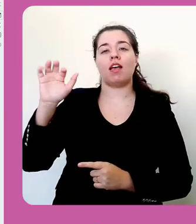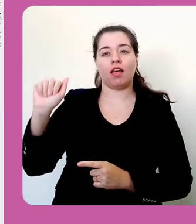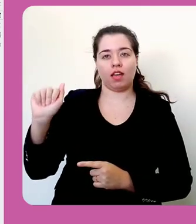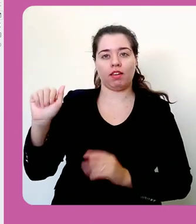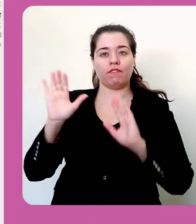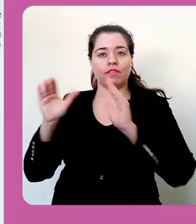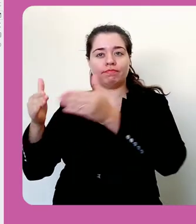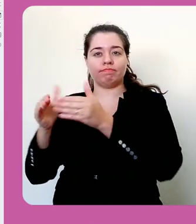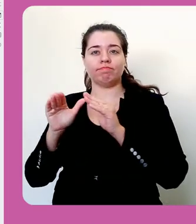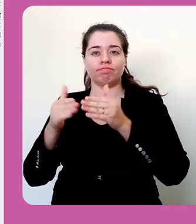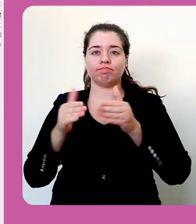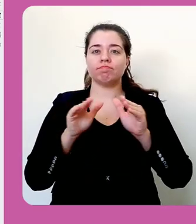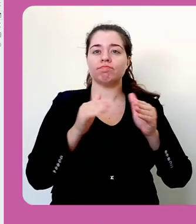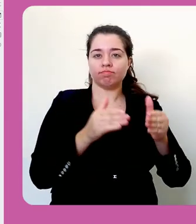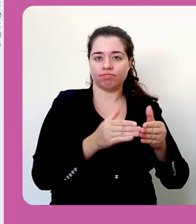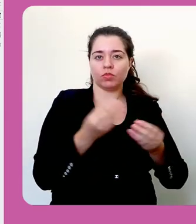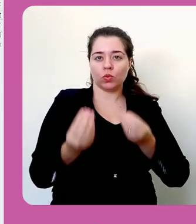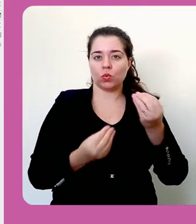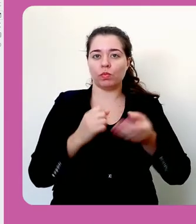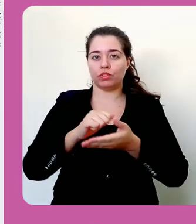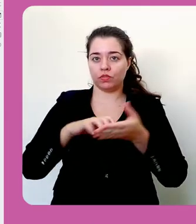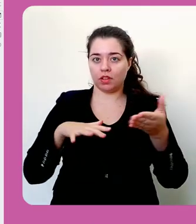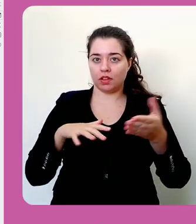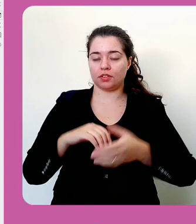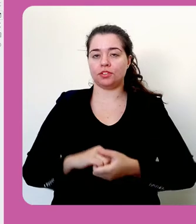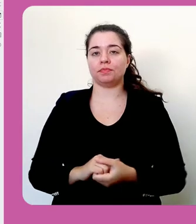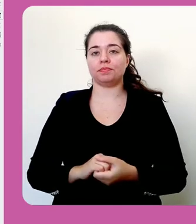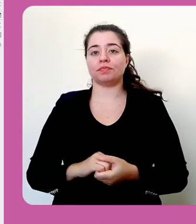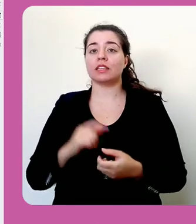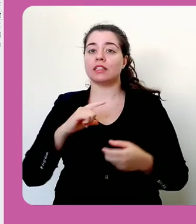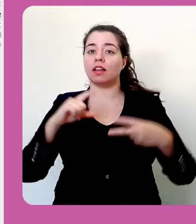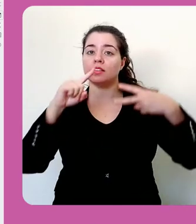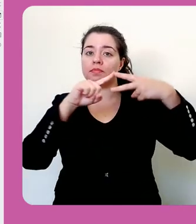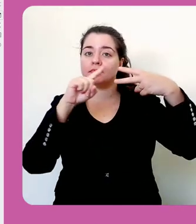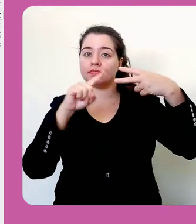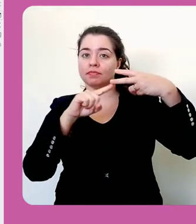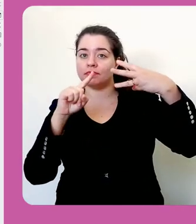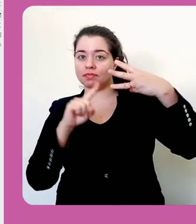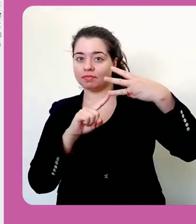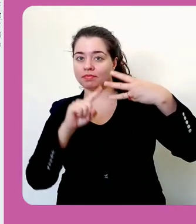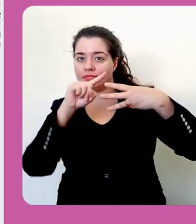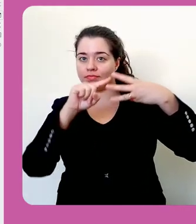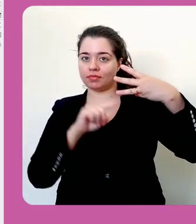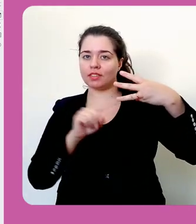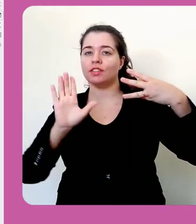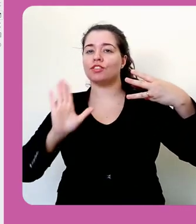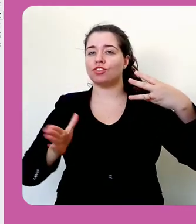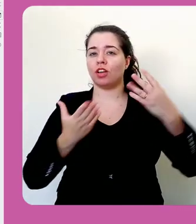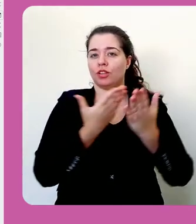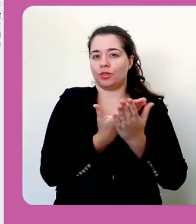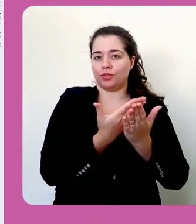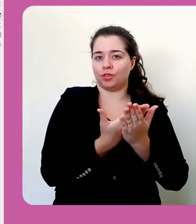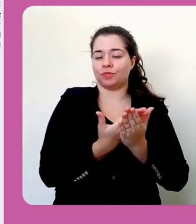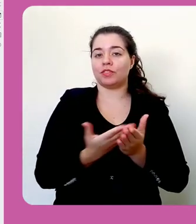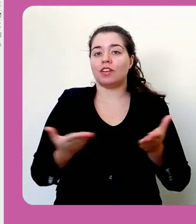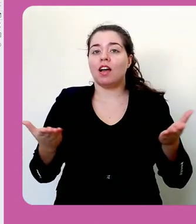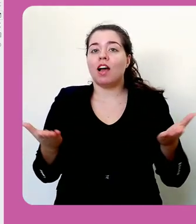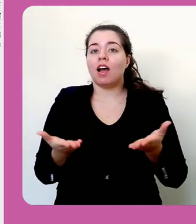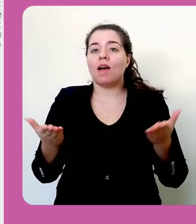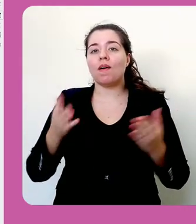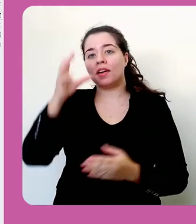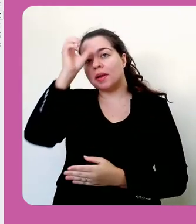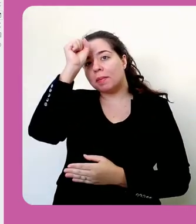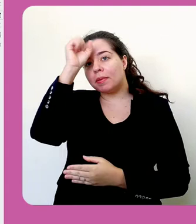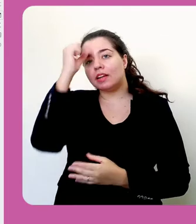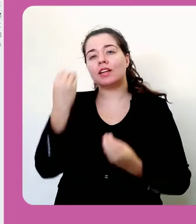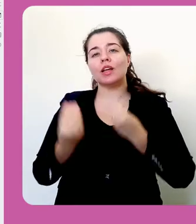arquivos, permitindo que o seu aluno envie arquivos quantas vezes ele quiser. Então, toda vez ele vai poder editar